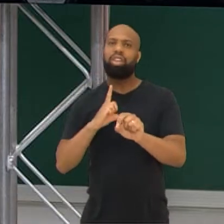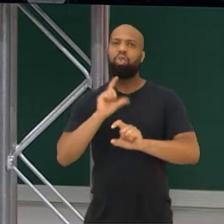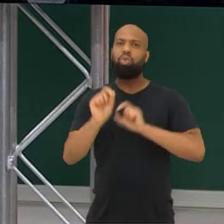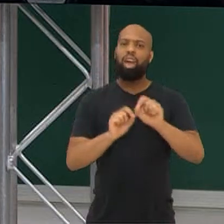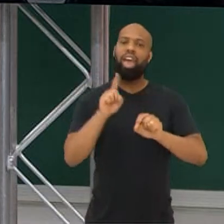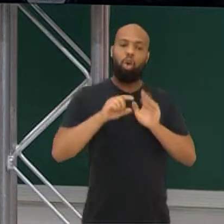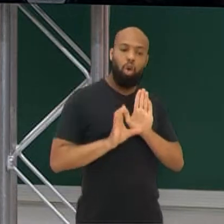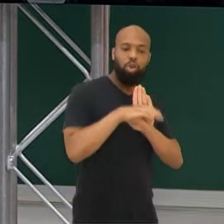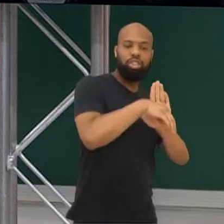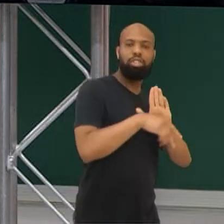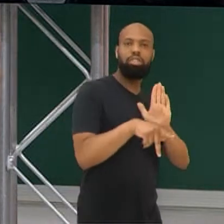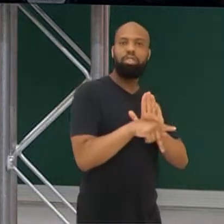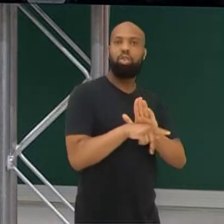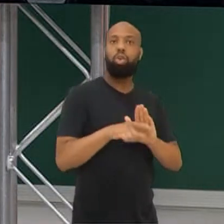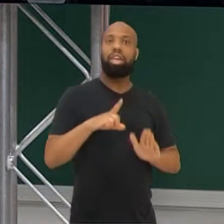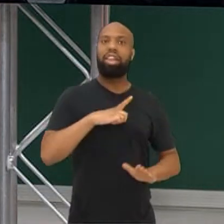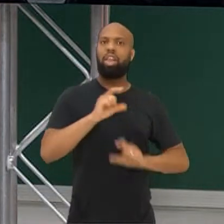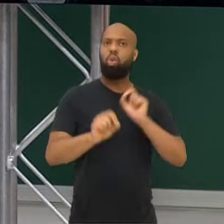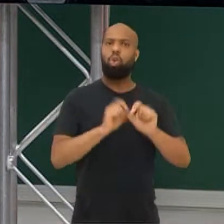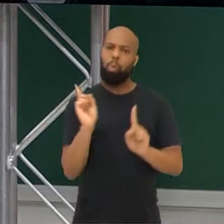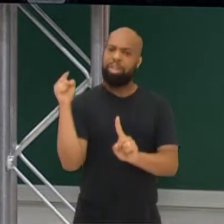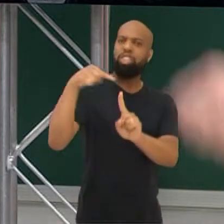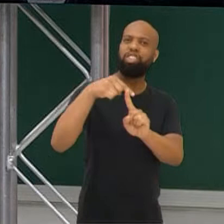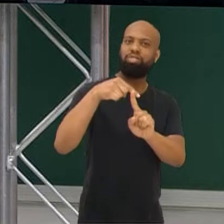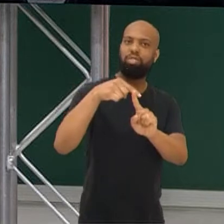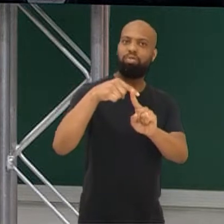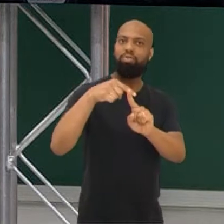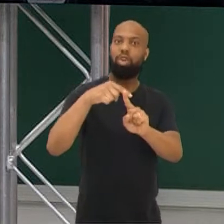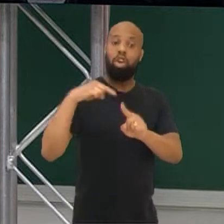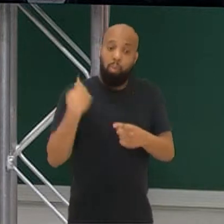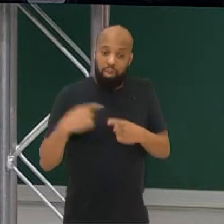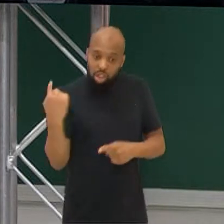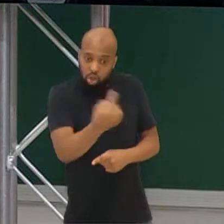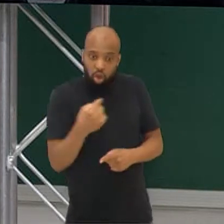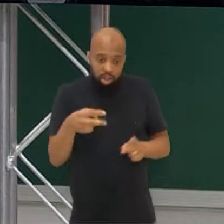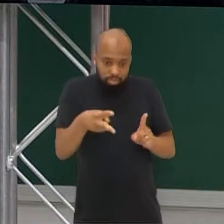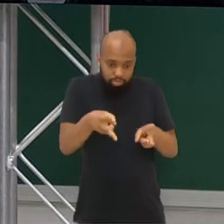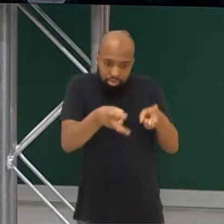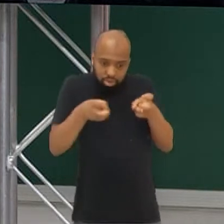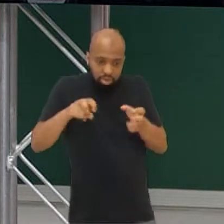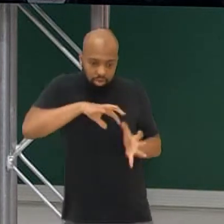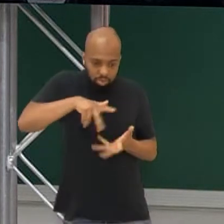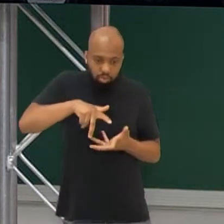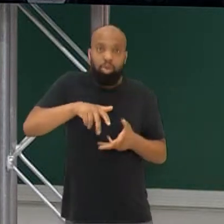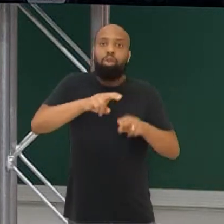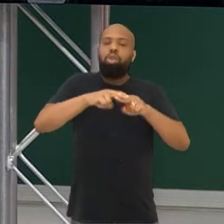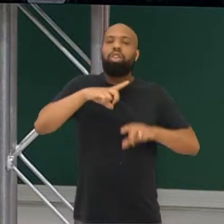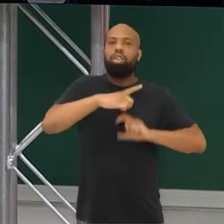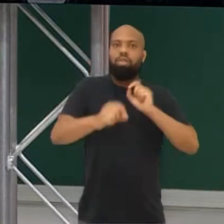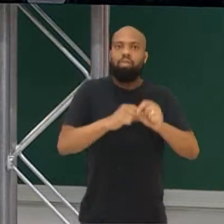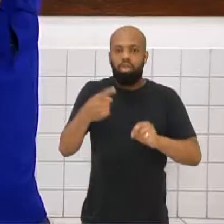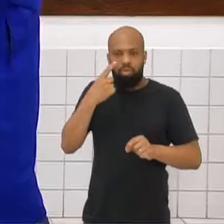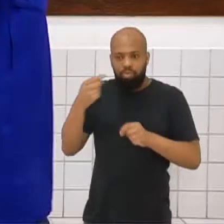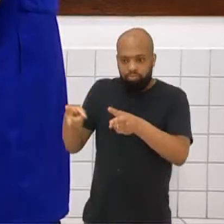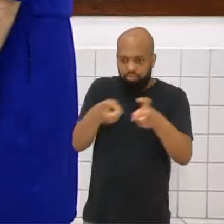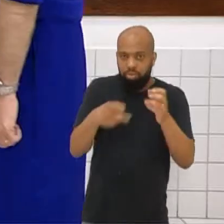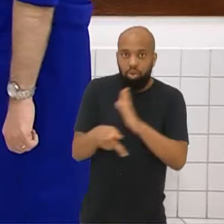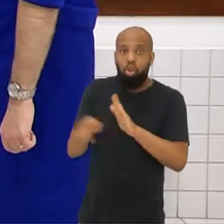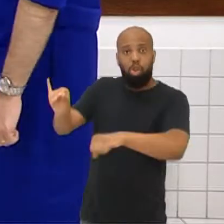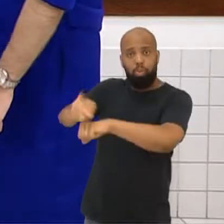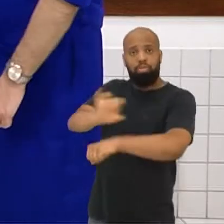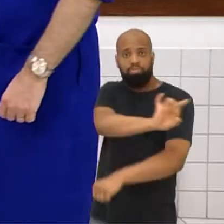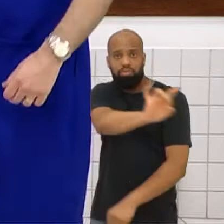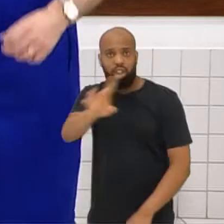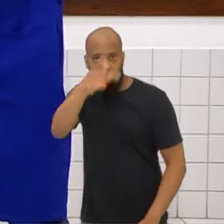percebemos o mundo com uma intenção. Por isso que devemos superar a questão da consciência nos racionalistas e do objeto em si. Muito bem. Ô, professor, posso falar um pouquinho